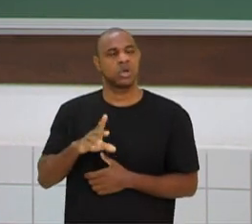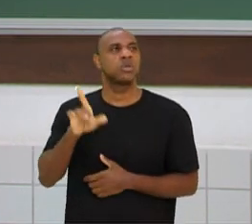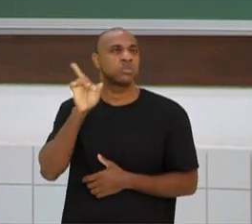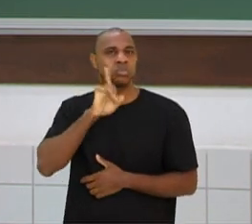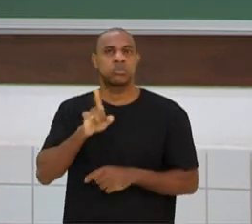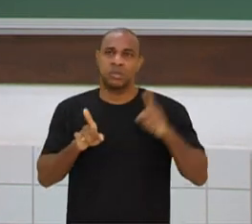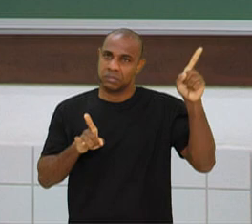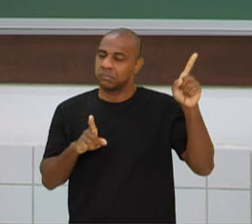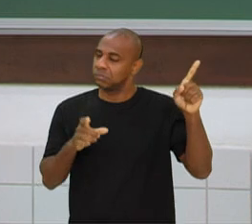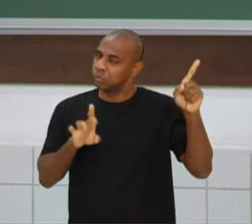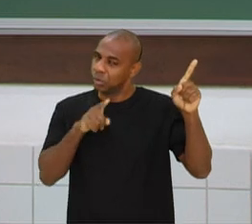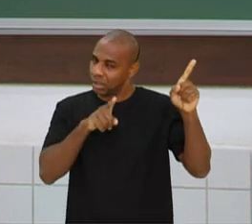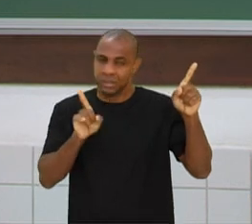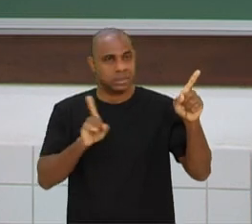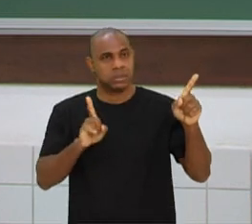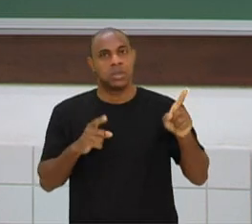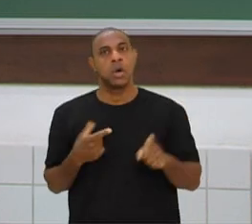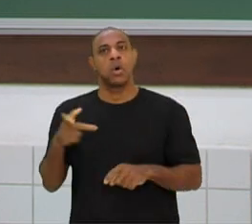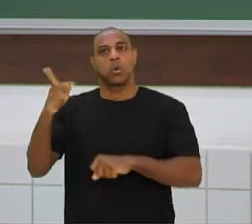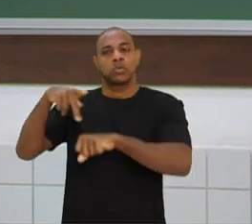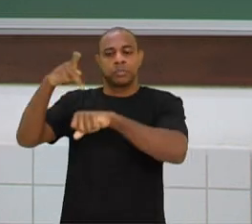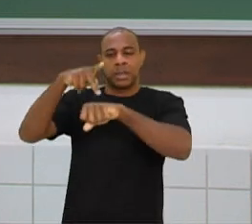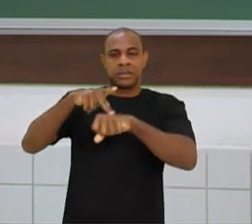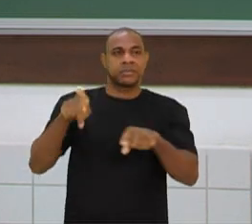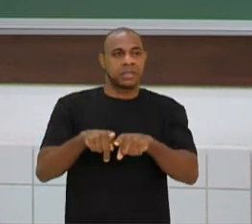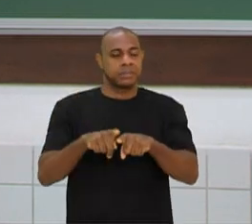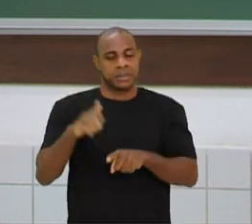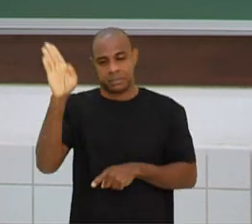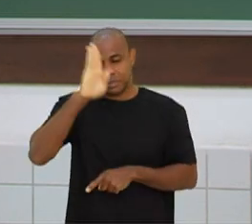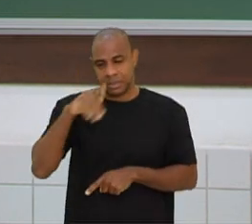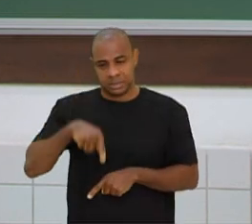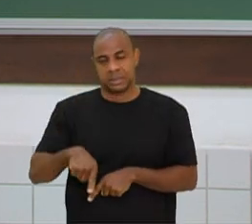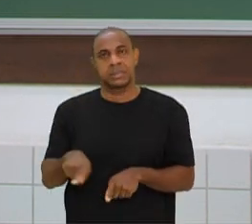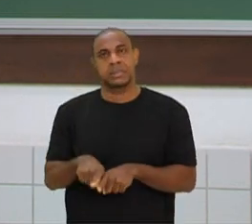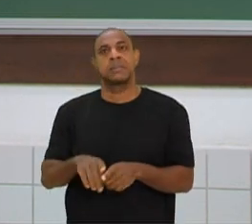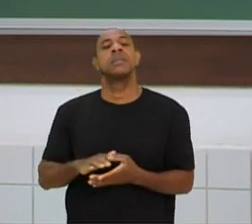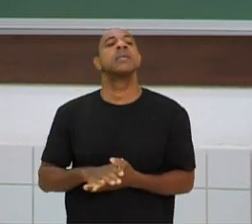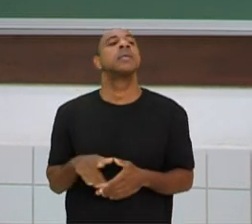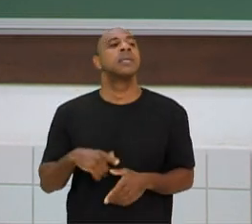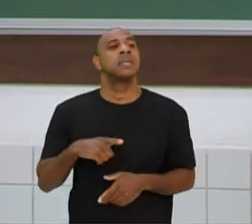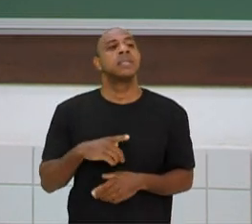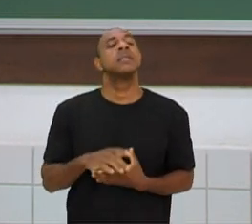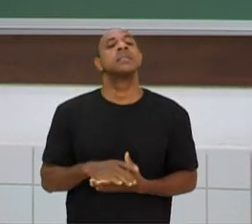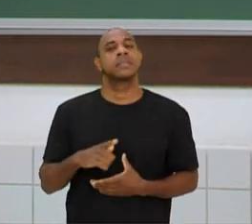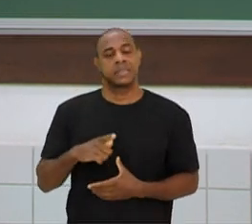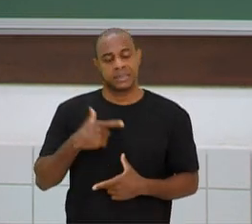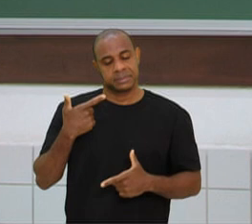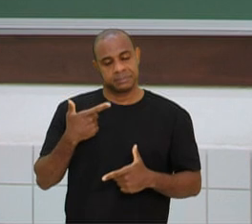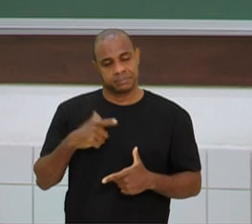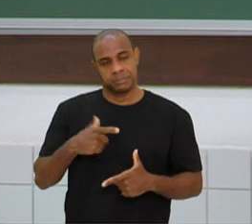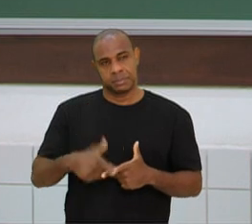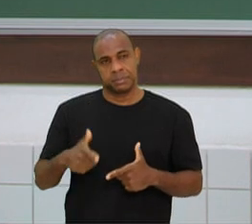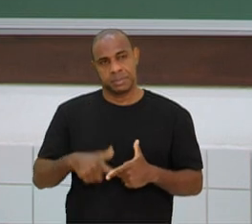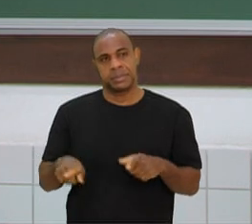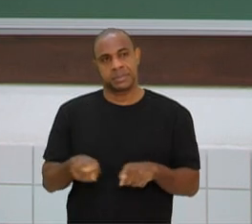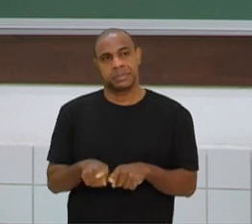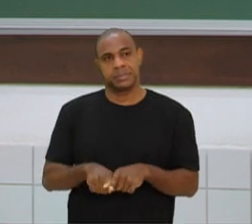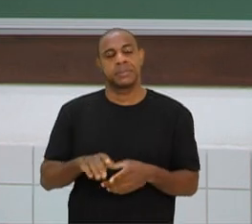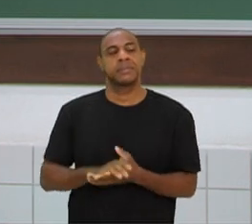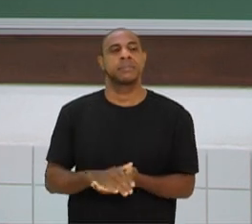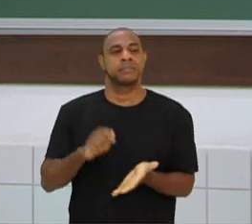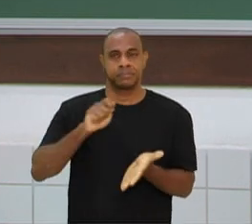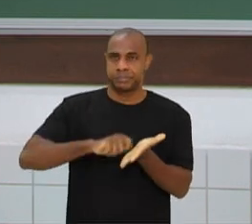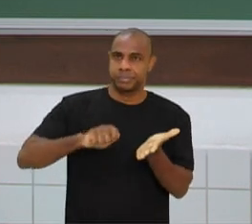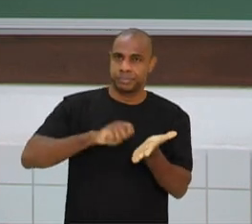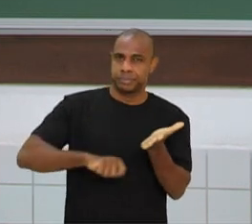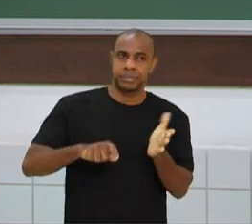gente tem essa situação. Muitos dos autores brasileiros traziam e trazem ainda essa situação dentro das suas escritas.